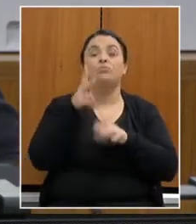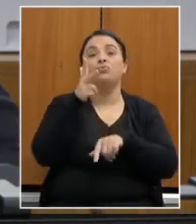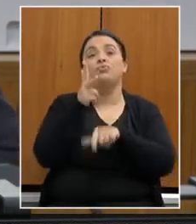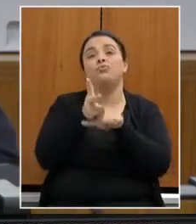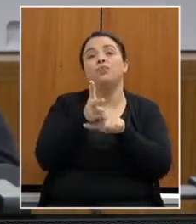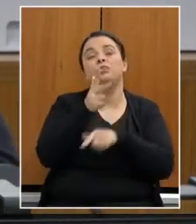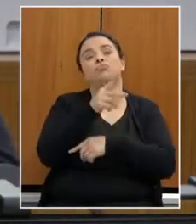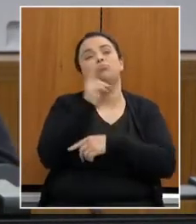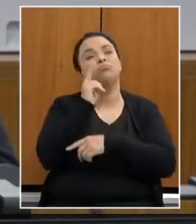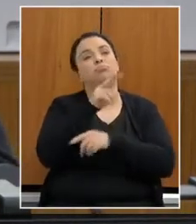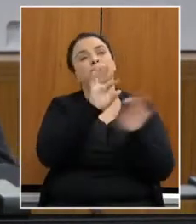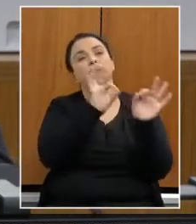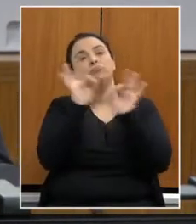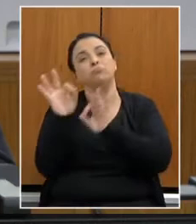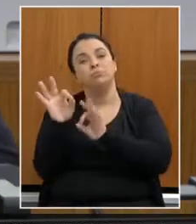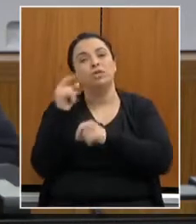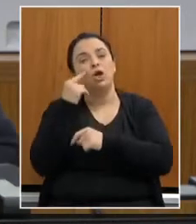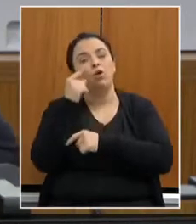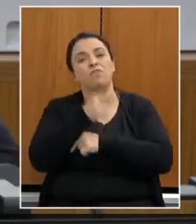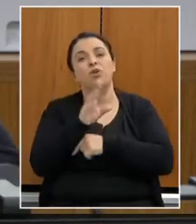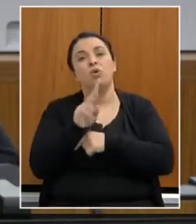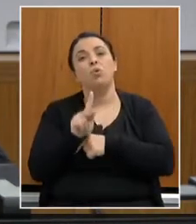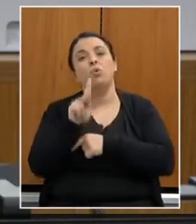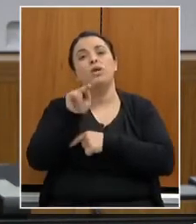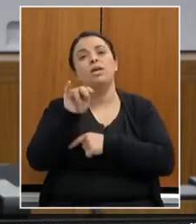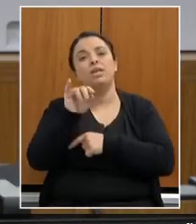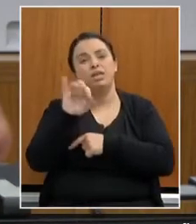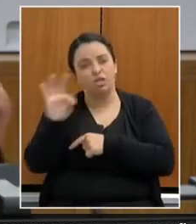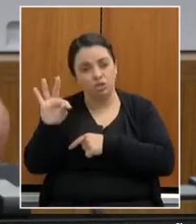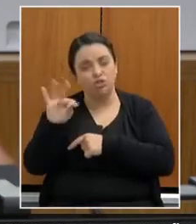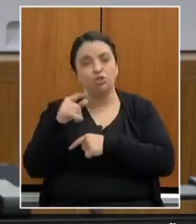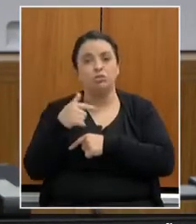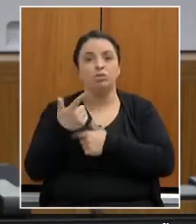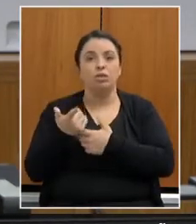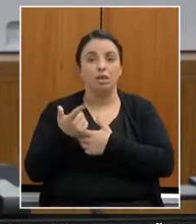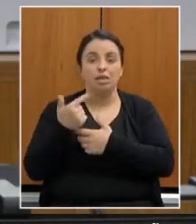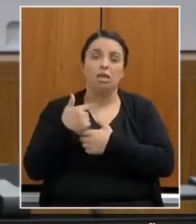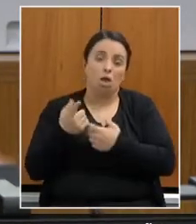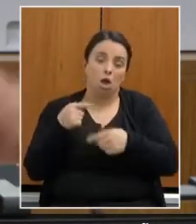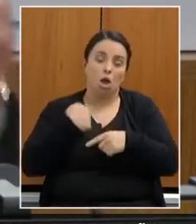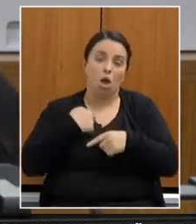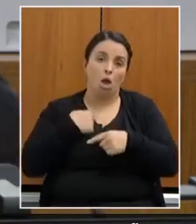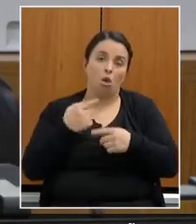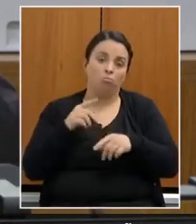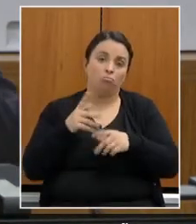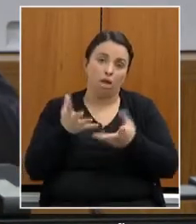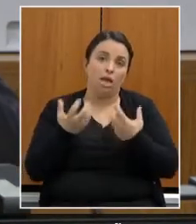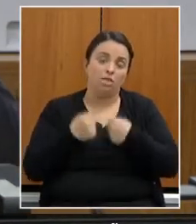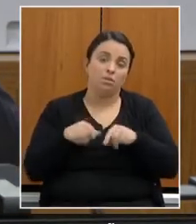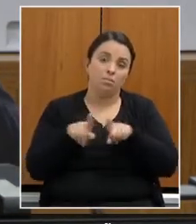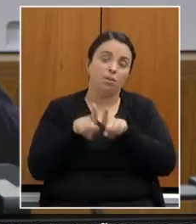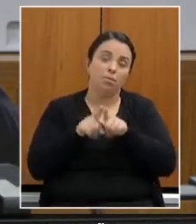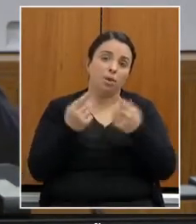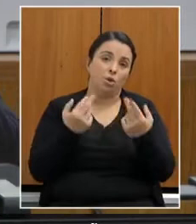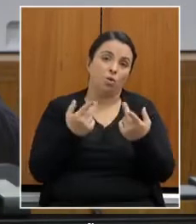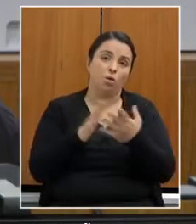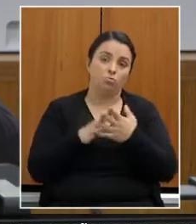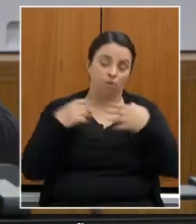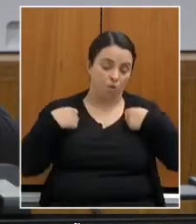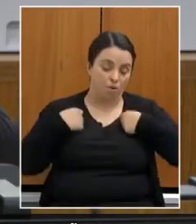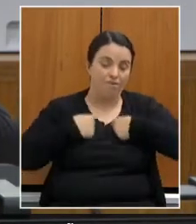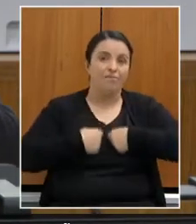atendi até março até abril no hospital é o avental descartável eu não sei da gramatura daquele avental